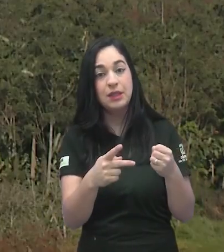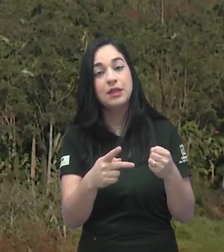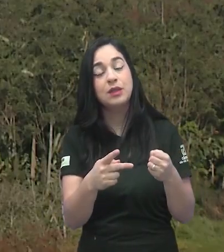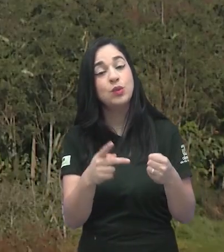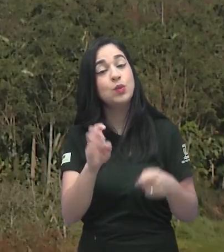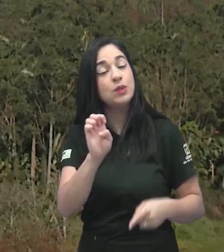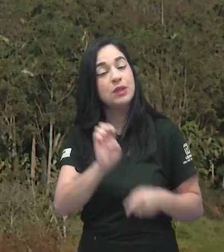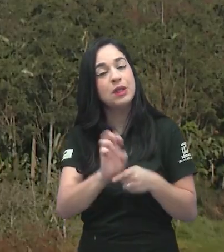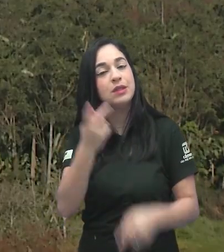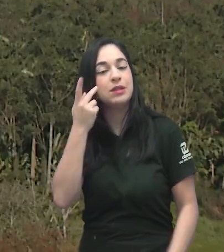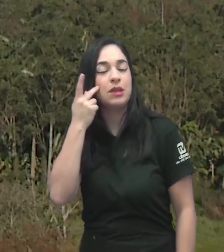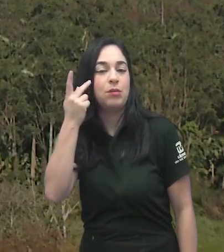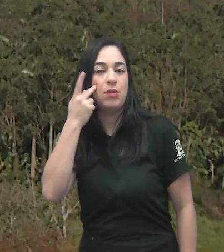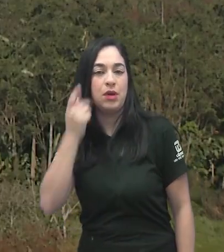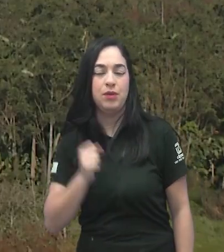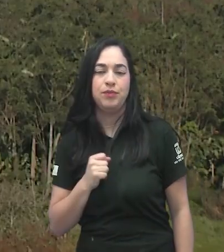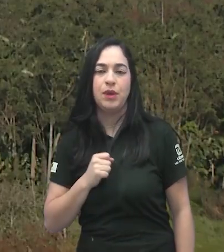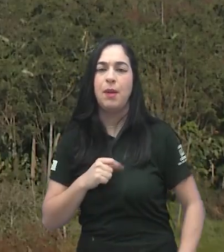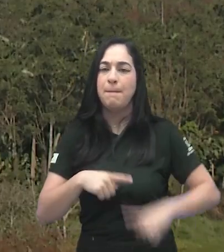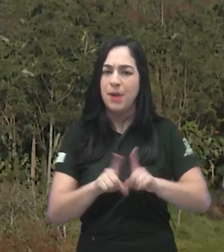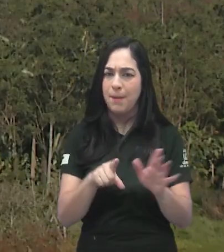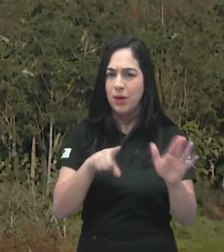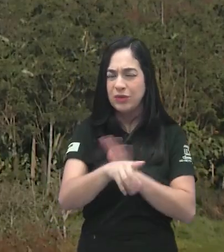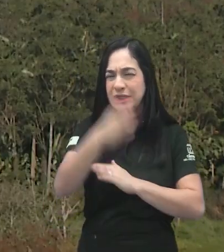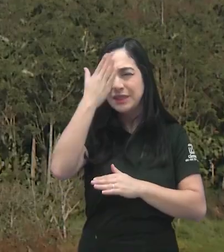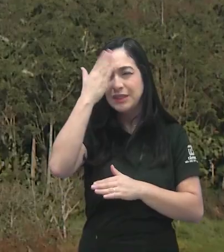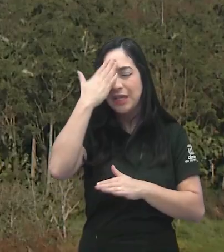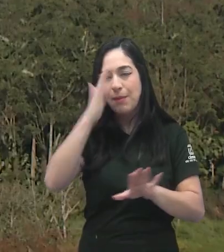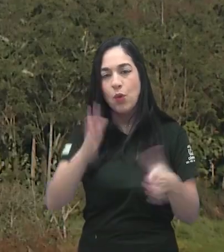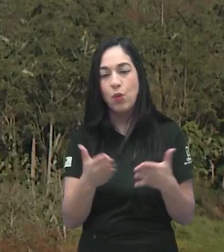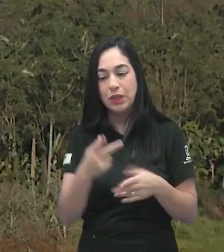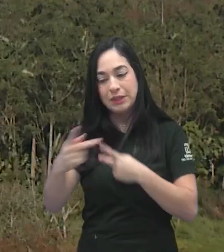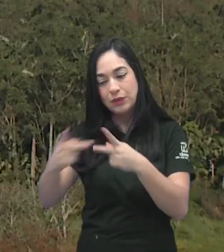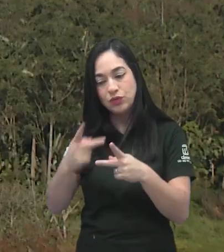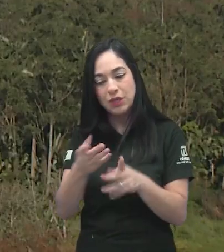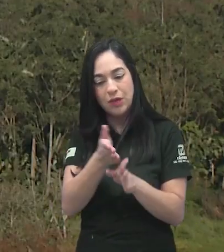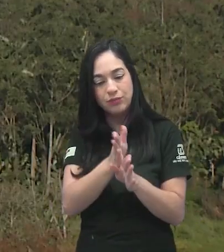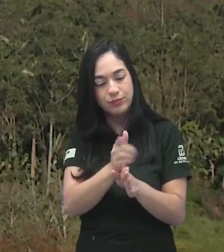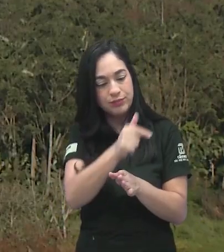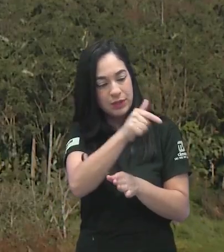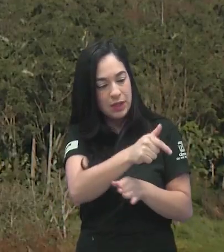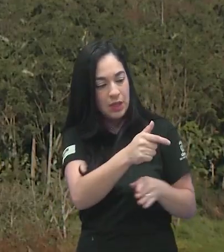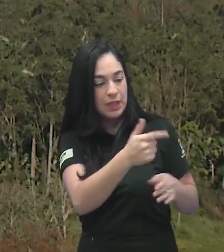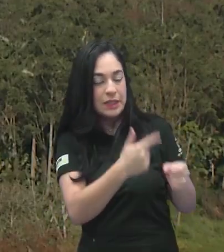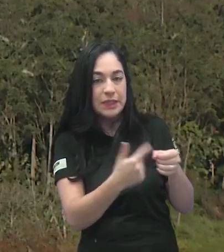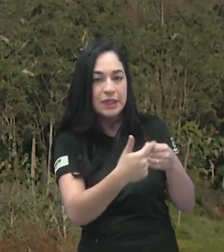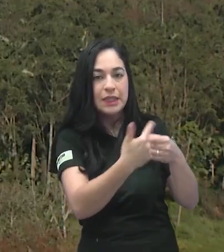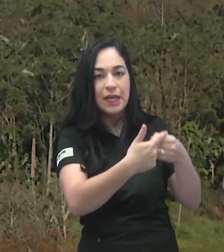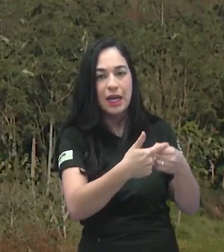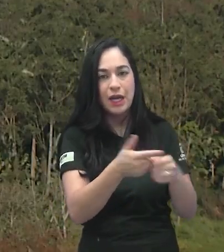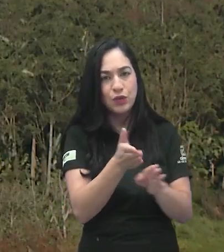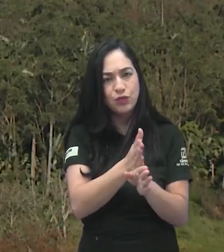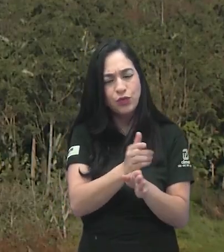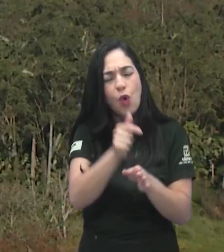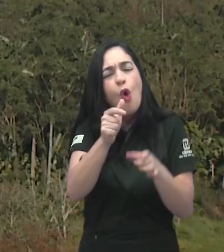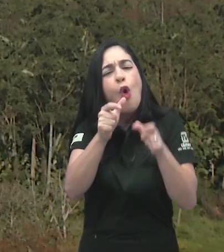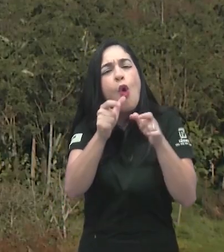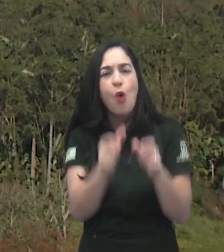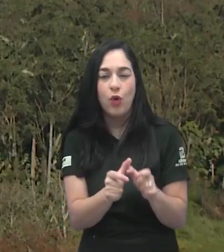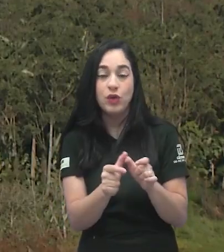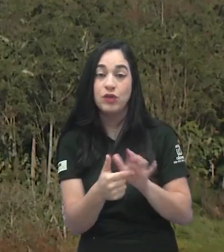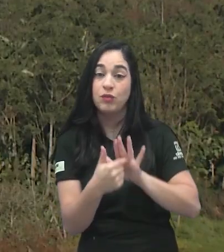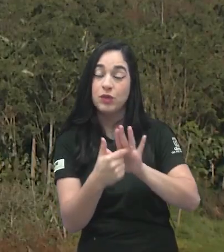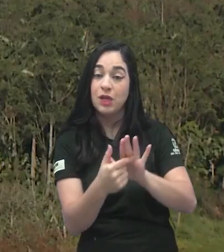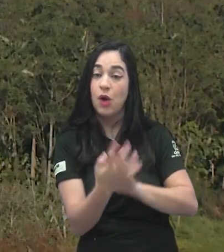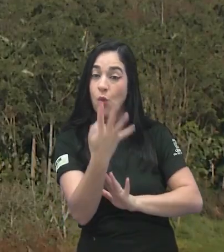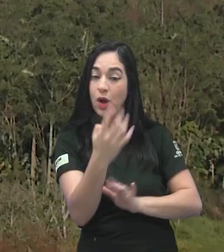de São Paulo. Mas você sabe onde terminam os limites da cidade? Nós vamos te levar a 4 pontos que